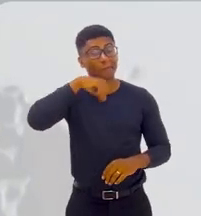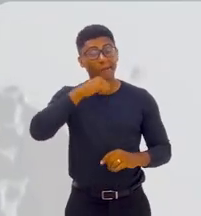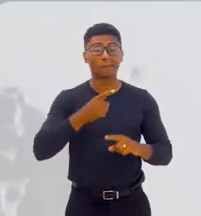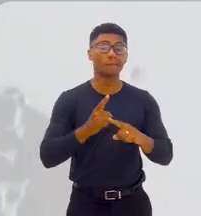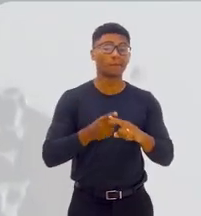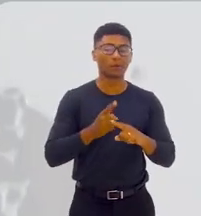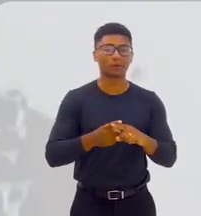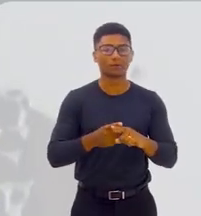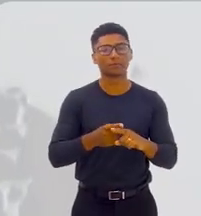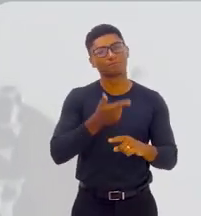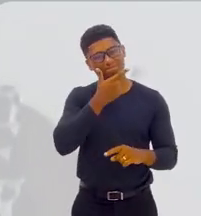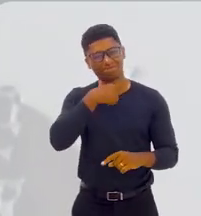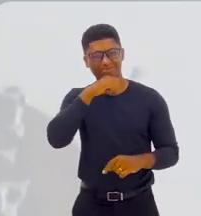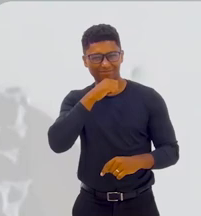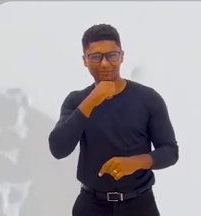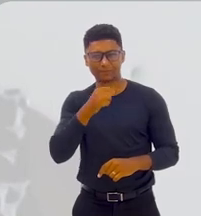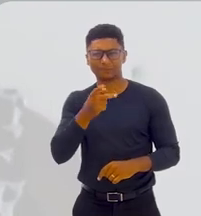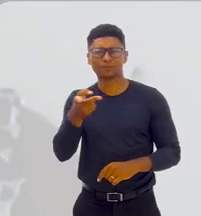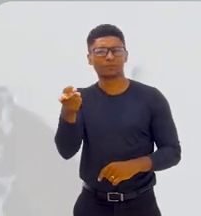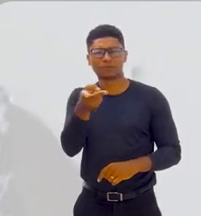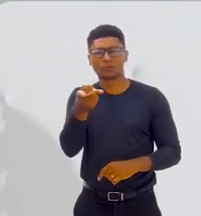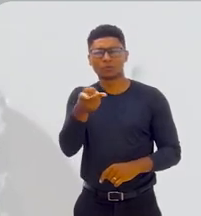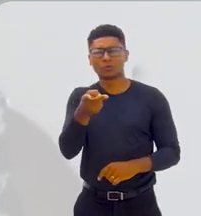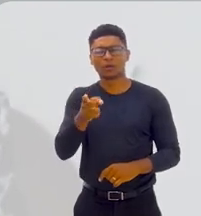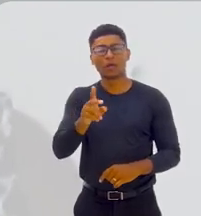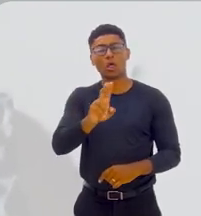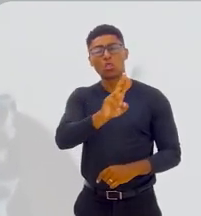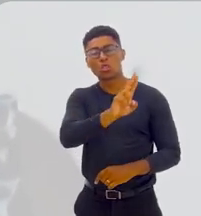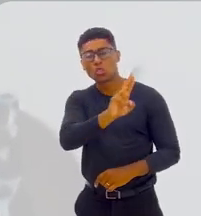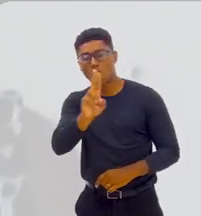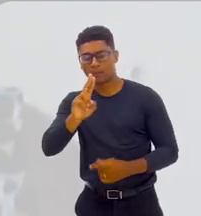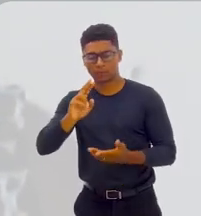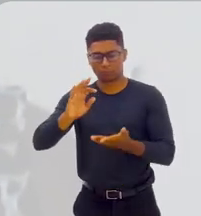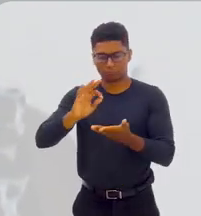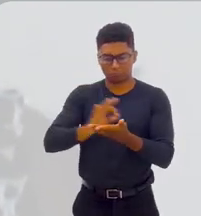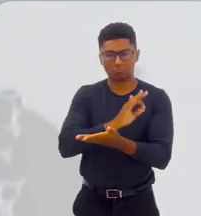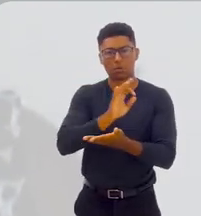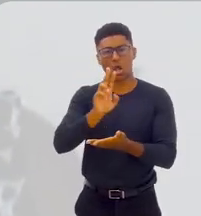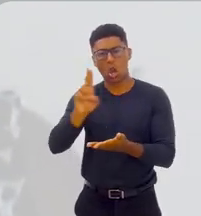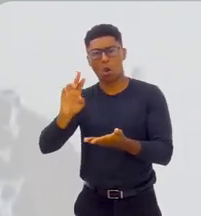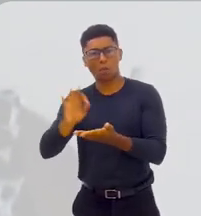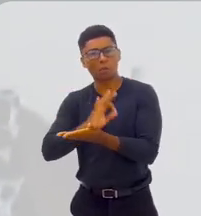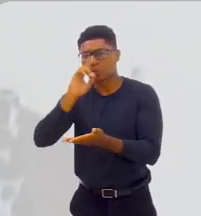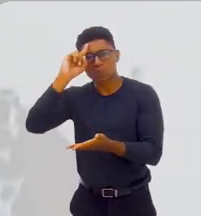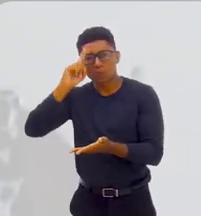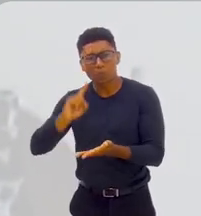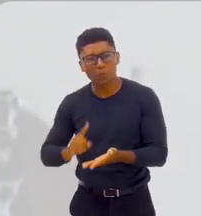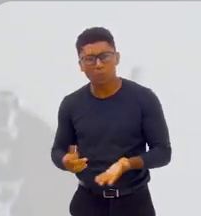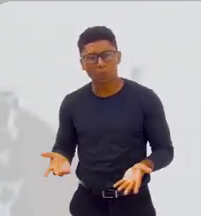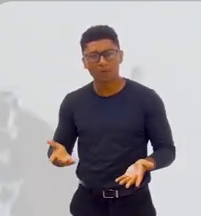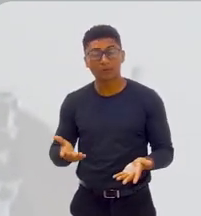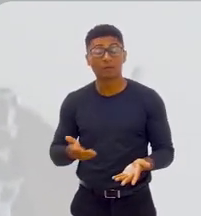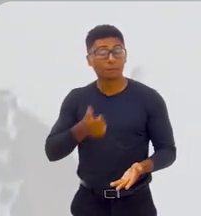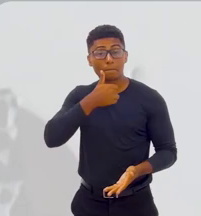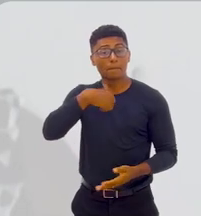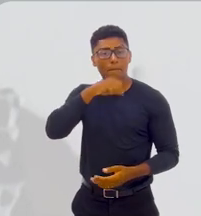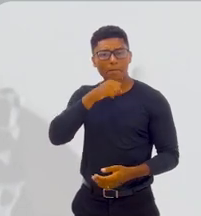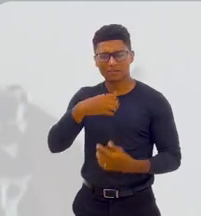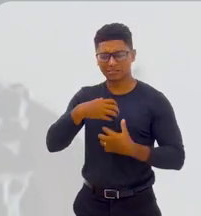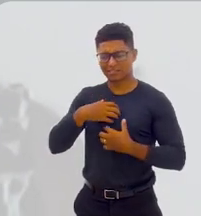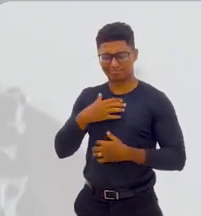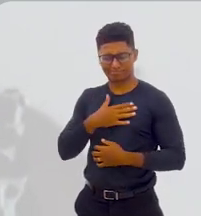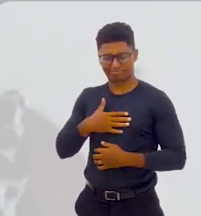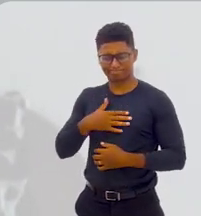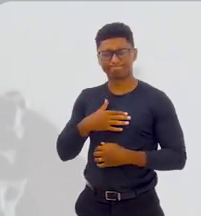minha mãe ela e meu pai também, ambos, não sabiam assinar direito os nomes deles, né? Então, minha mãe não ficava confortável com isso,